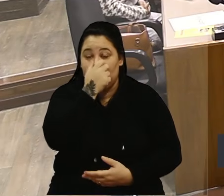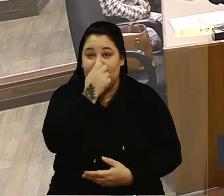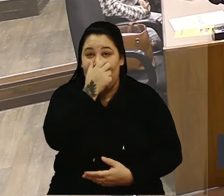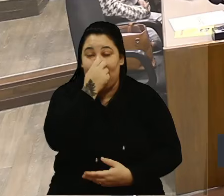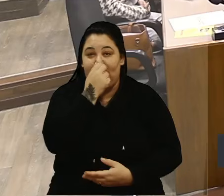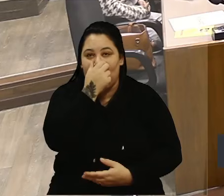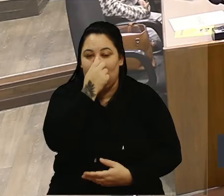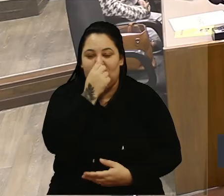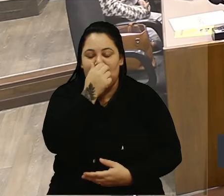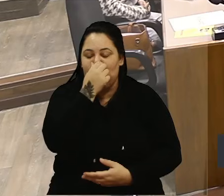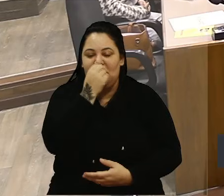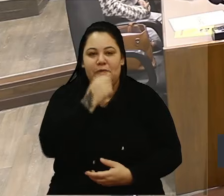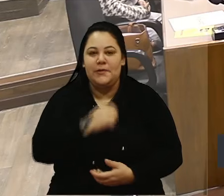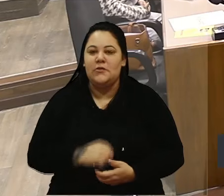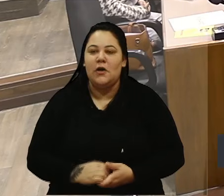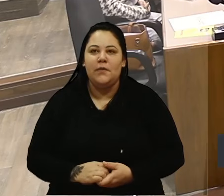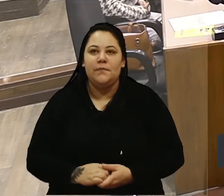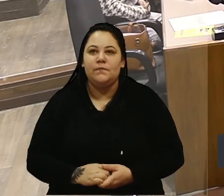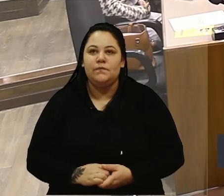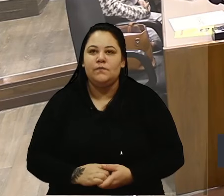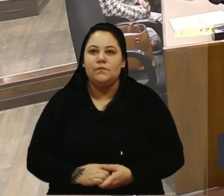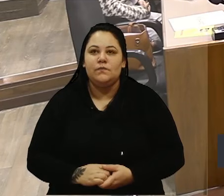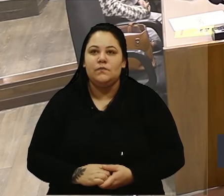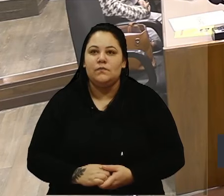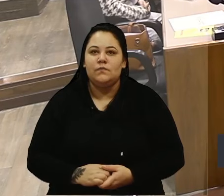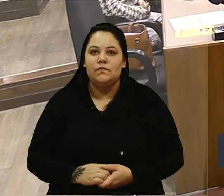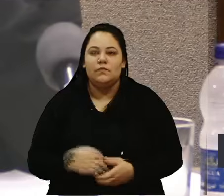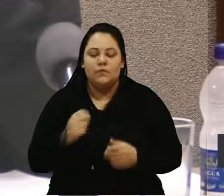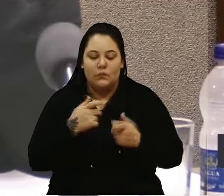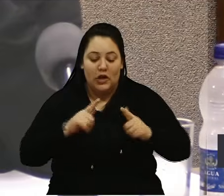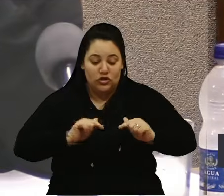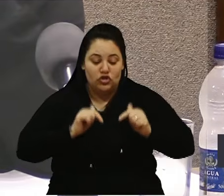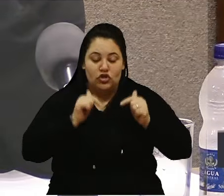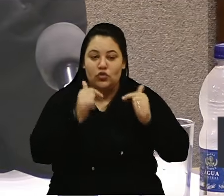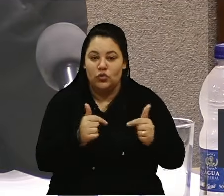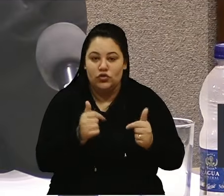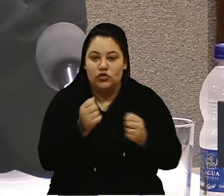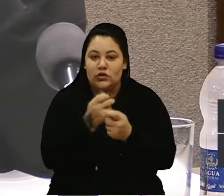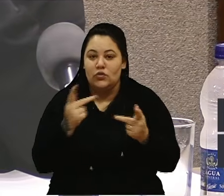a atual situação para momentos excepcionais, medidas excepcionais.